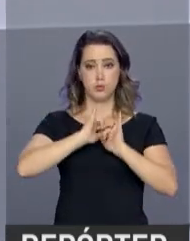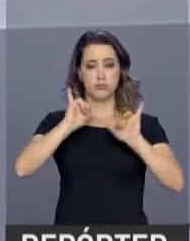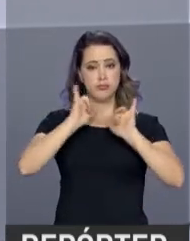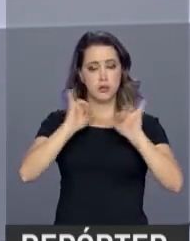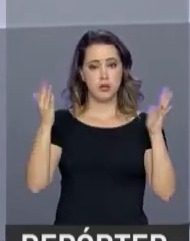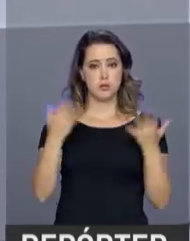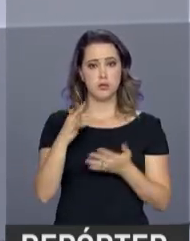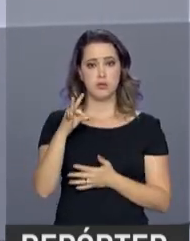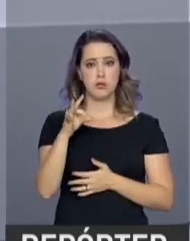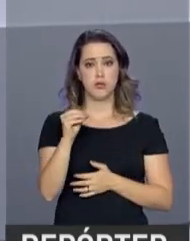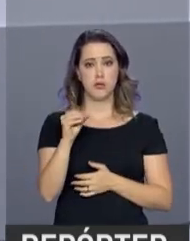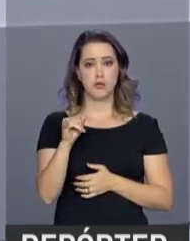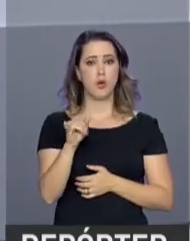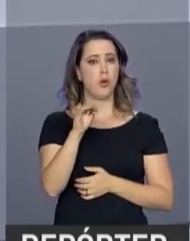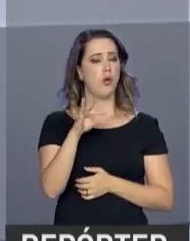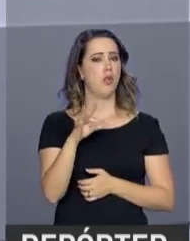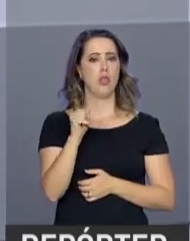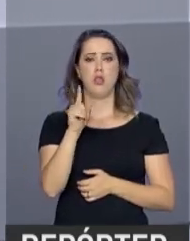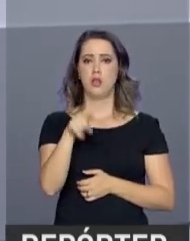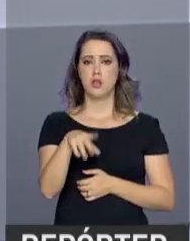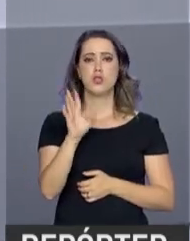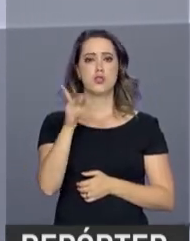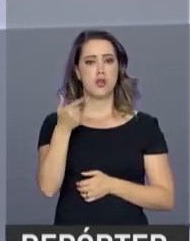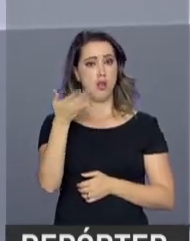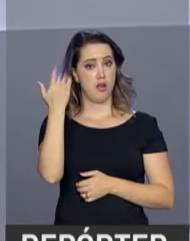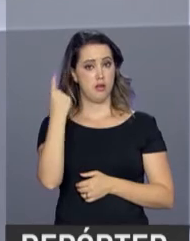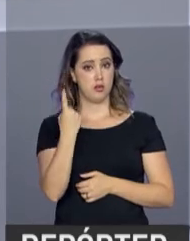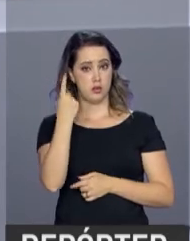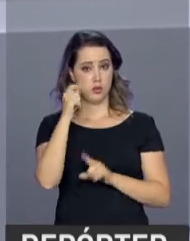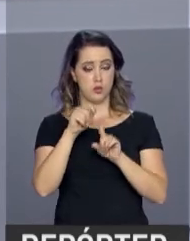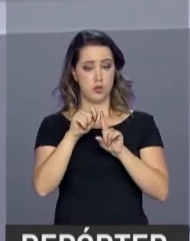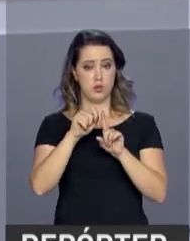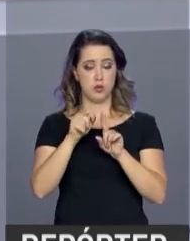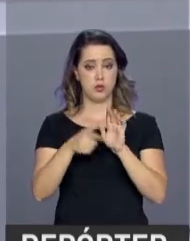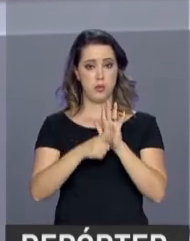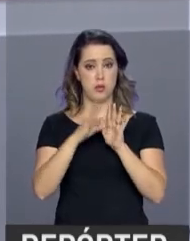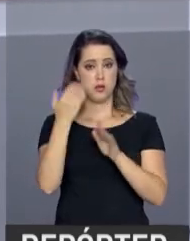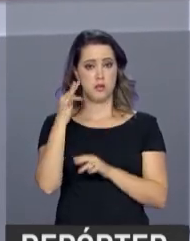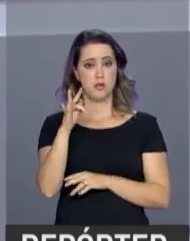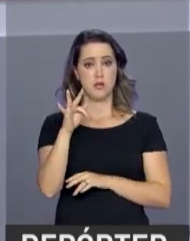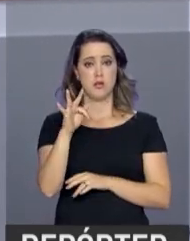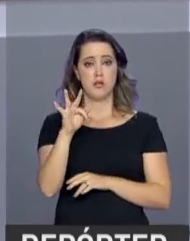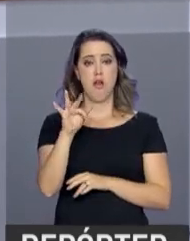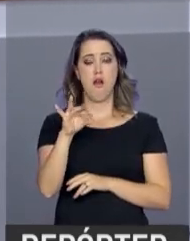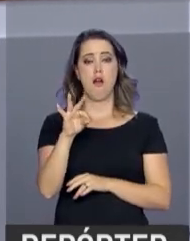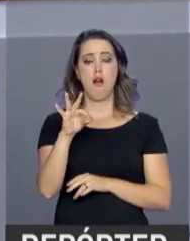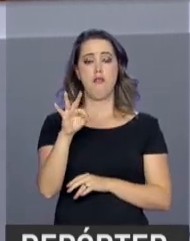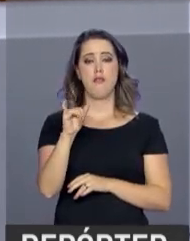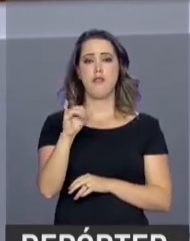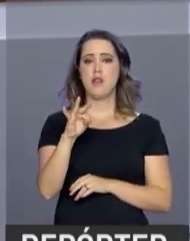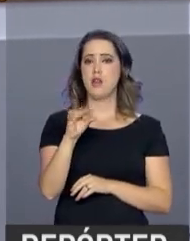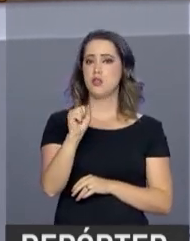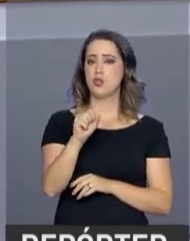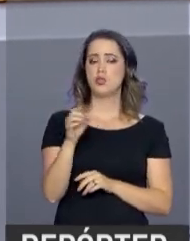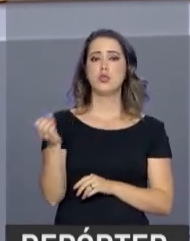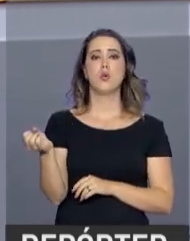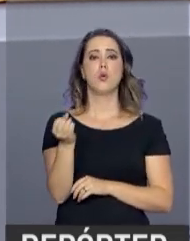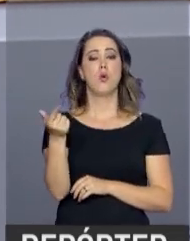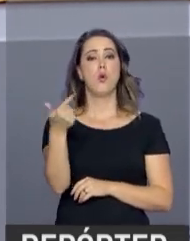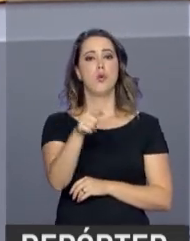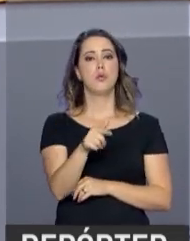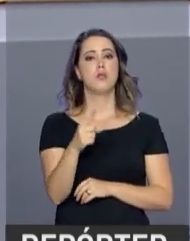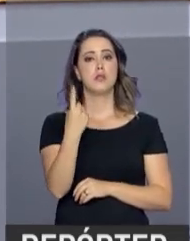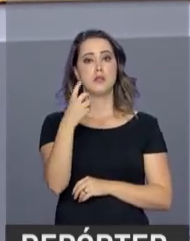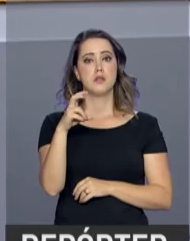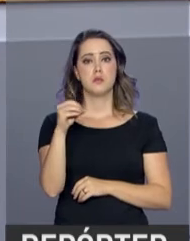pela toyota não é o primeiro há cerca de um mês uma outra montadora a fiat chrysler anunciou outras 1500 vagas de